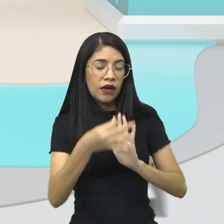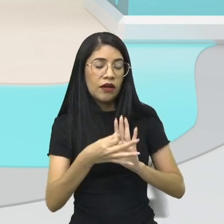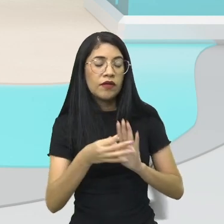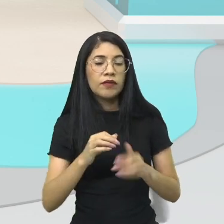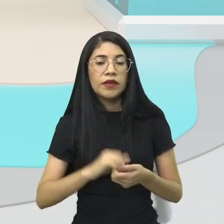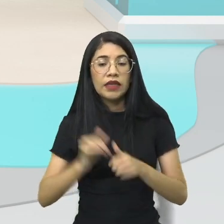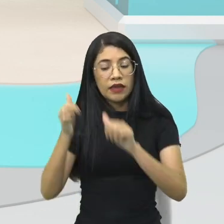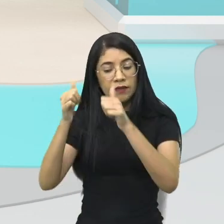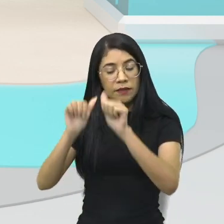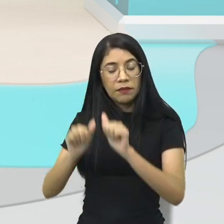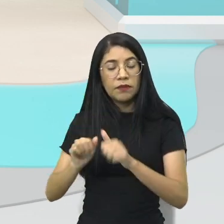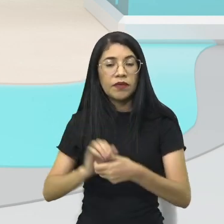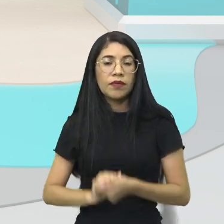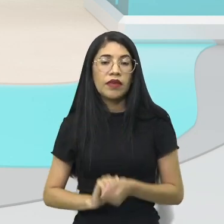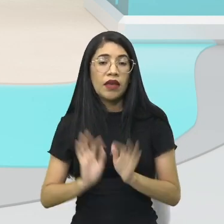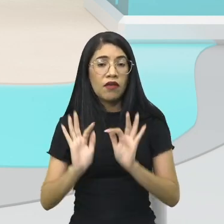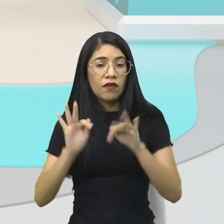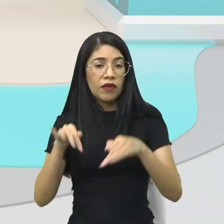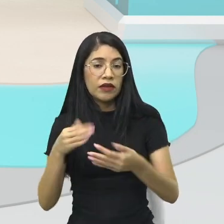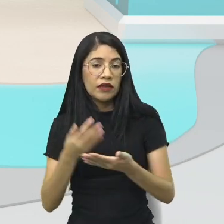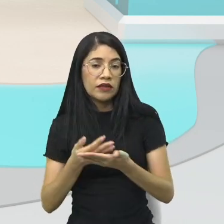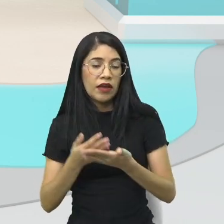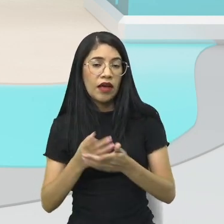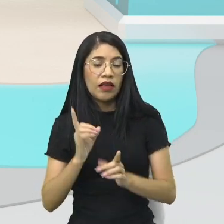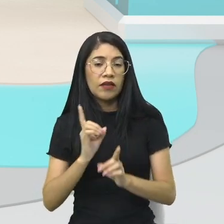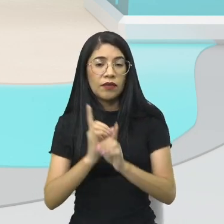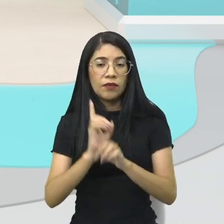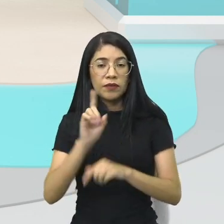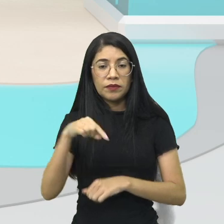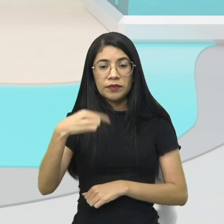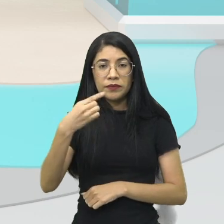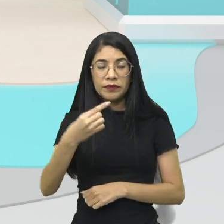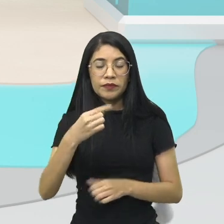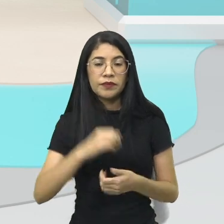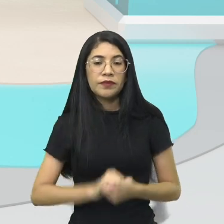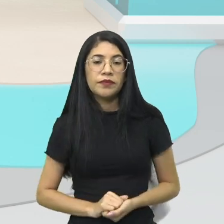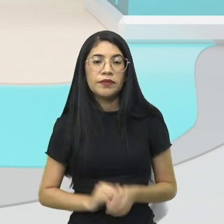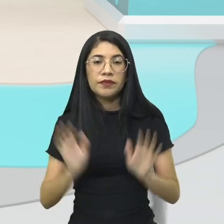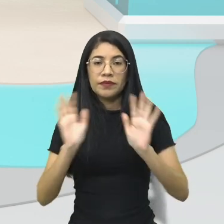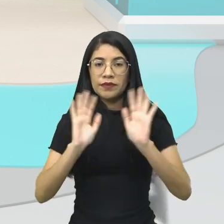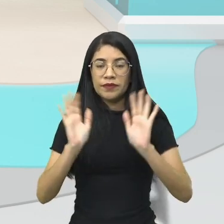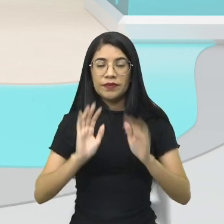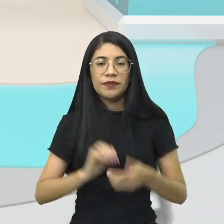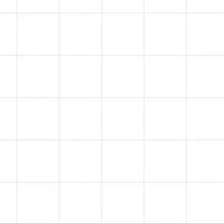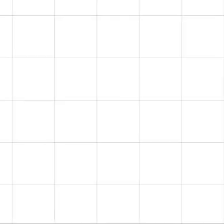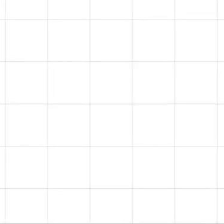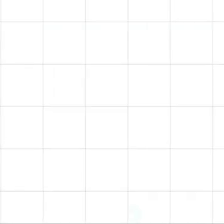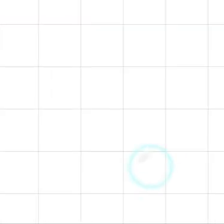apreciativos. Eu vou ficando por aqui e eu volto numa próxima oportunidade. Até lá!